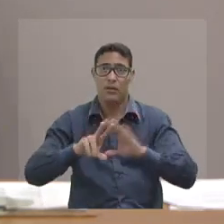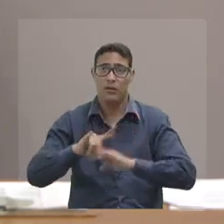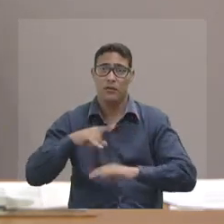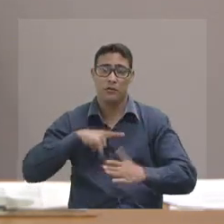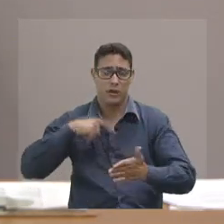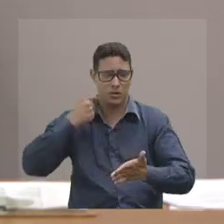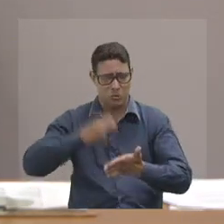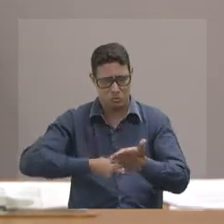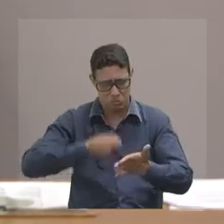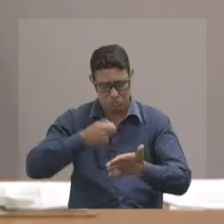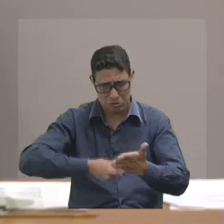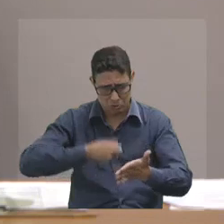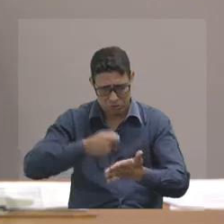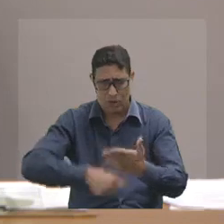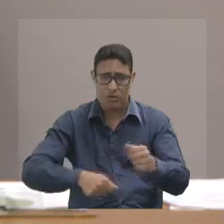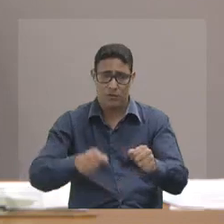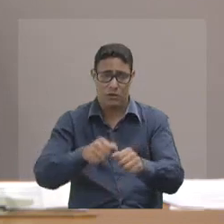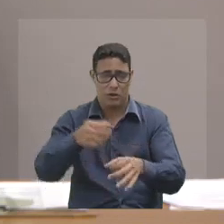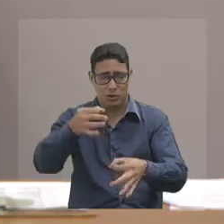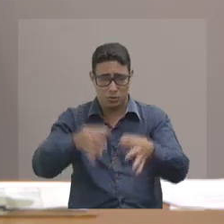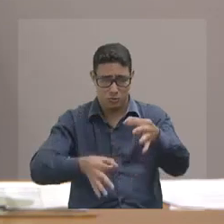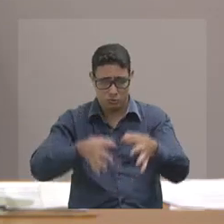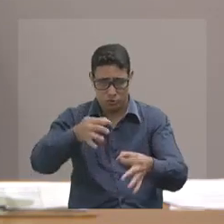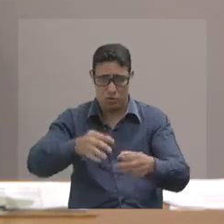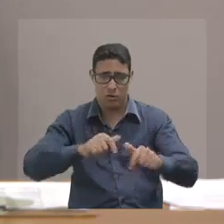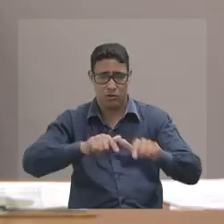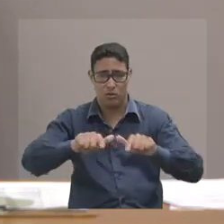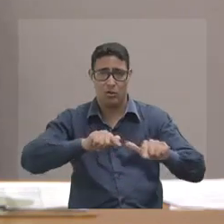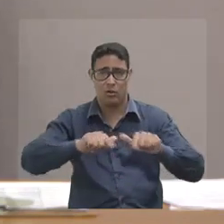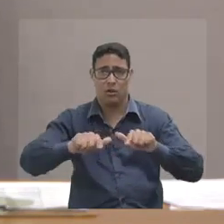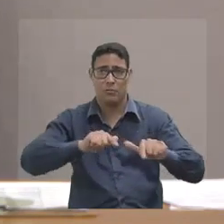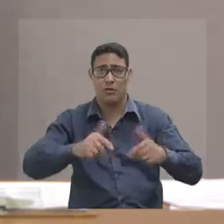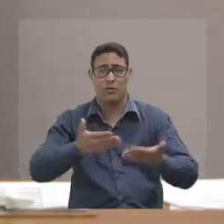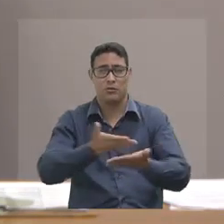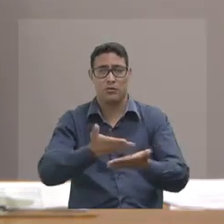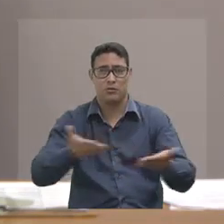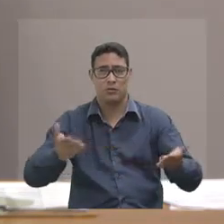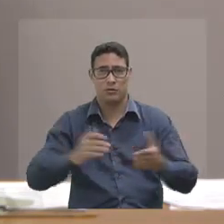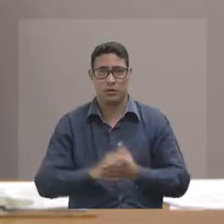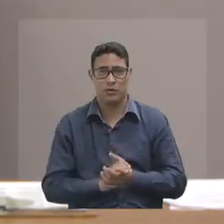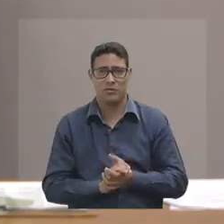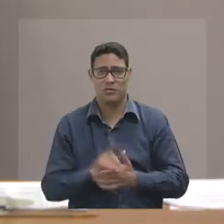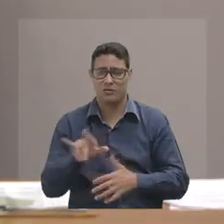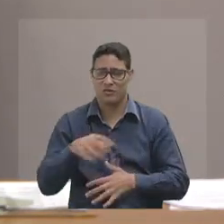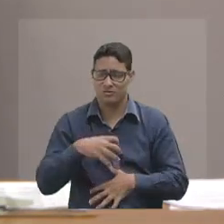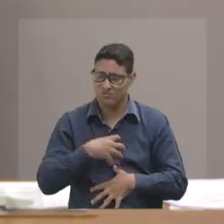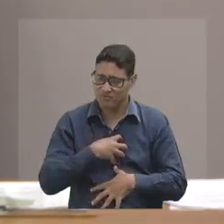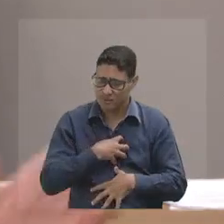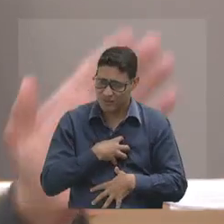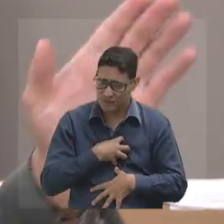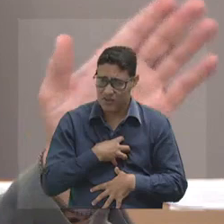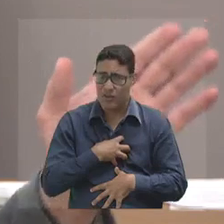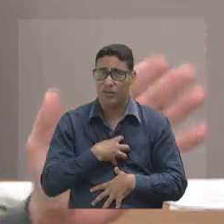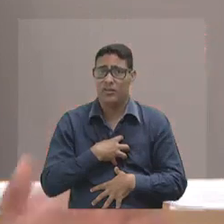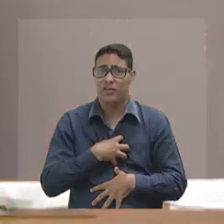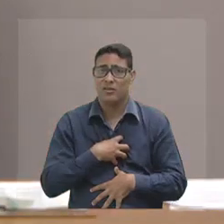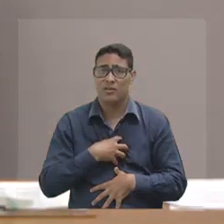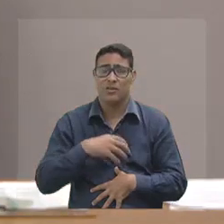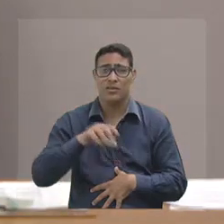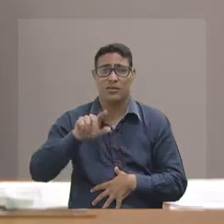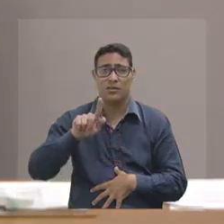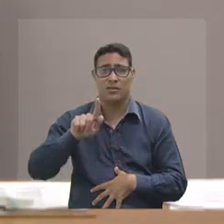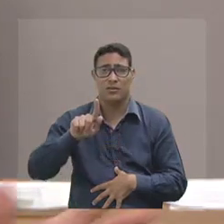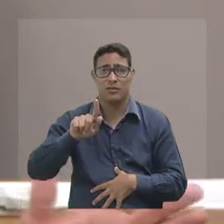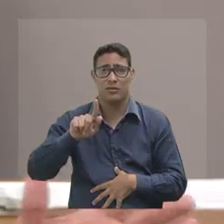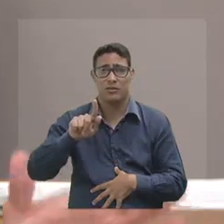para fazer justiça ao trabalho de vocês eu fico muito sentido o deputado Gil Pereira